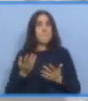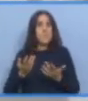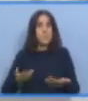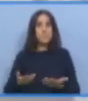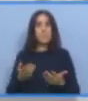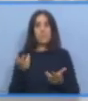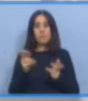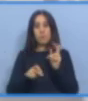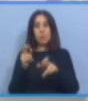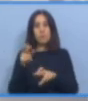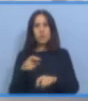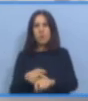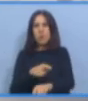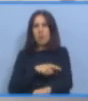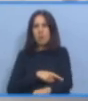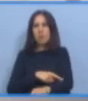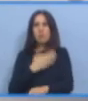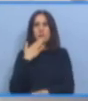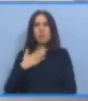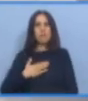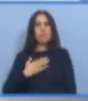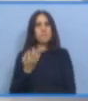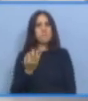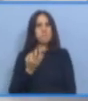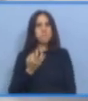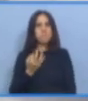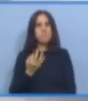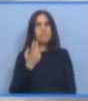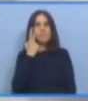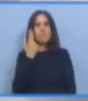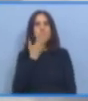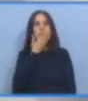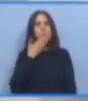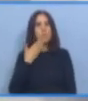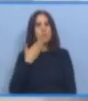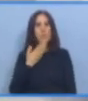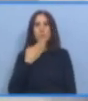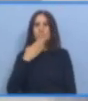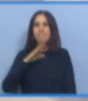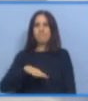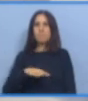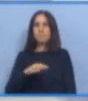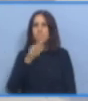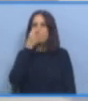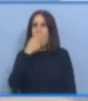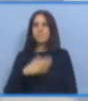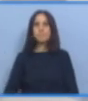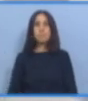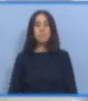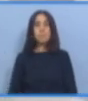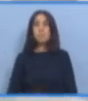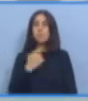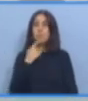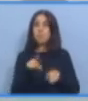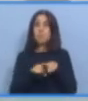os fenómenos já são tão extremos que levam realmente a condições de vida precárias e vulneráveis. Eu diria mesmo, é uma questão